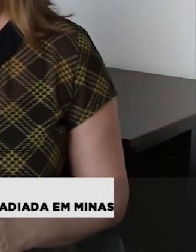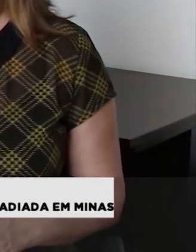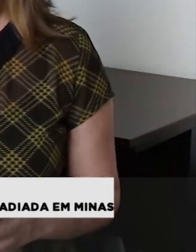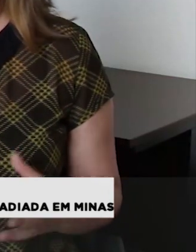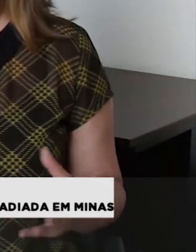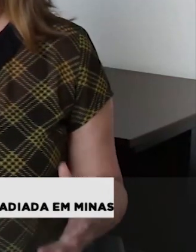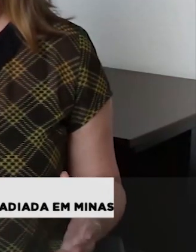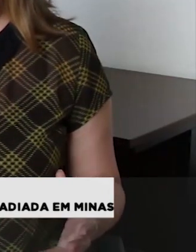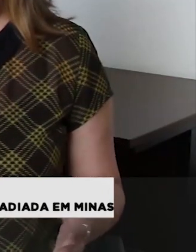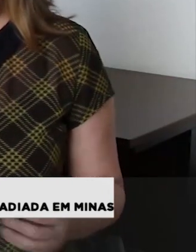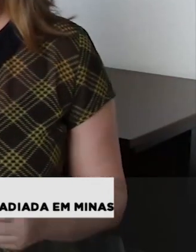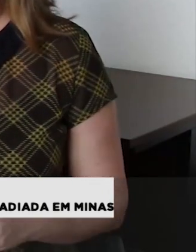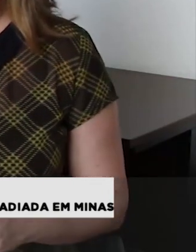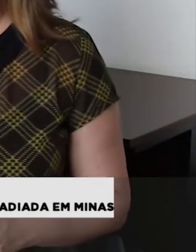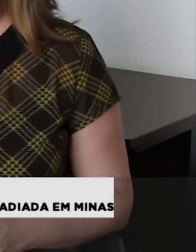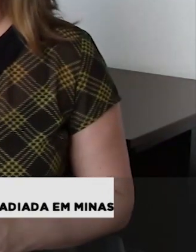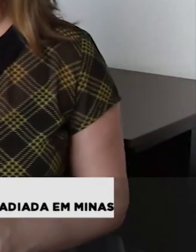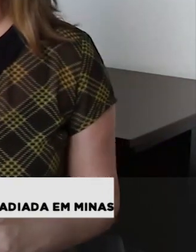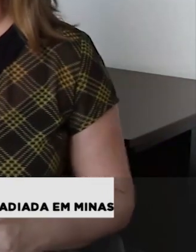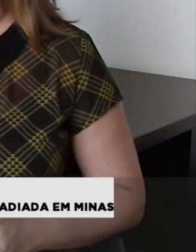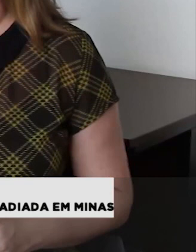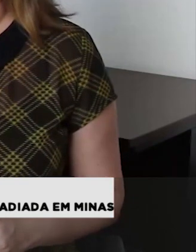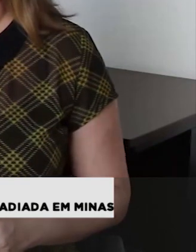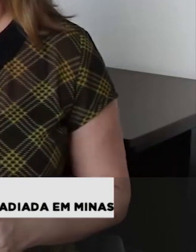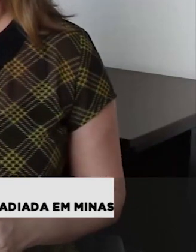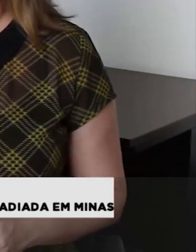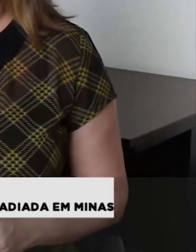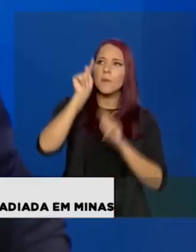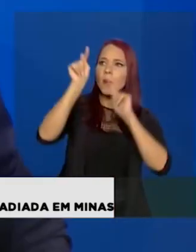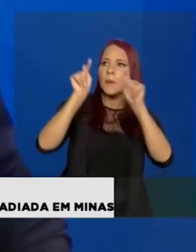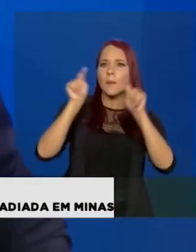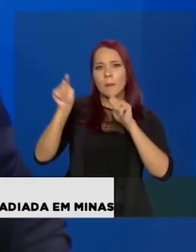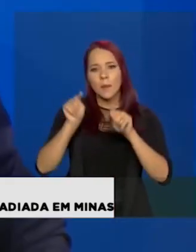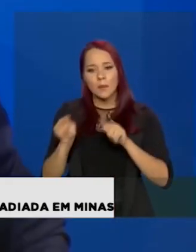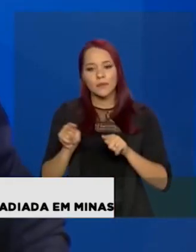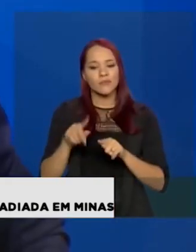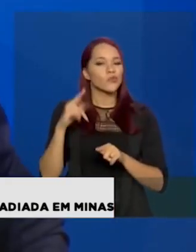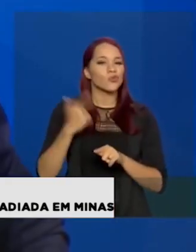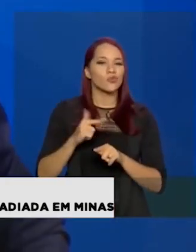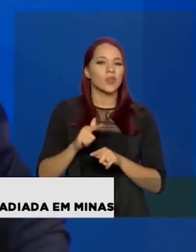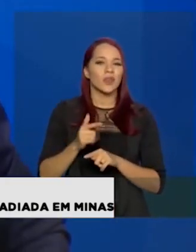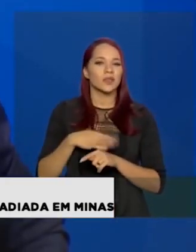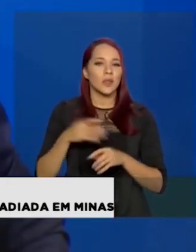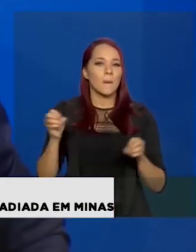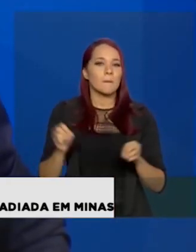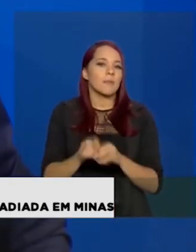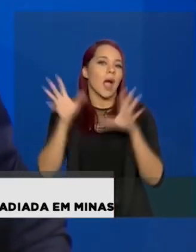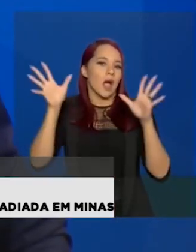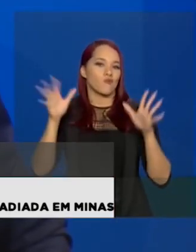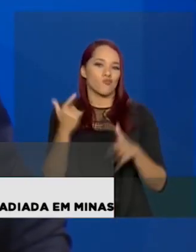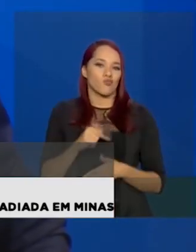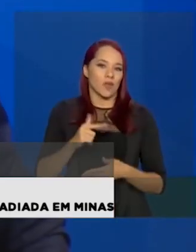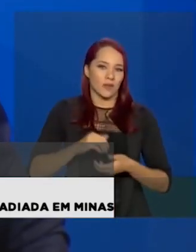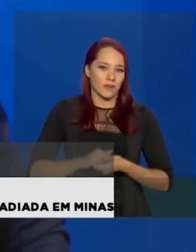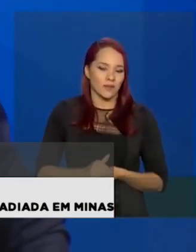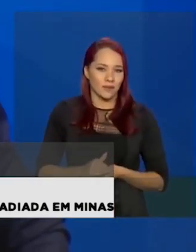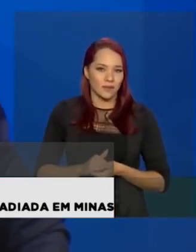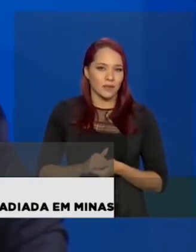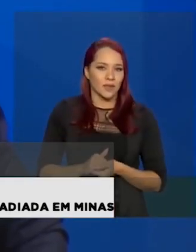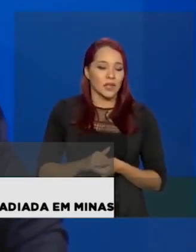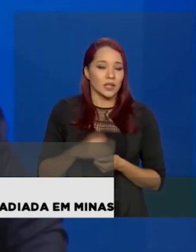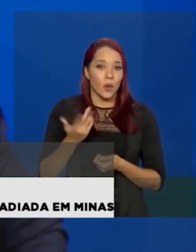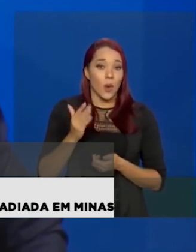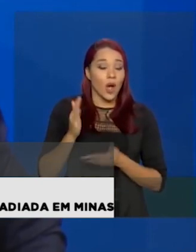deverá apresentar diretrizes para o afrouxamento das regras. Não tem fórmula mágica. E quase sempre as soluções